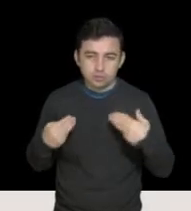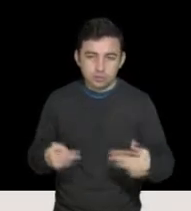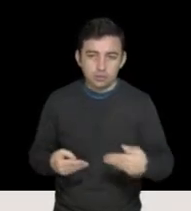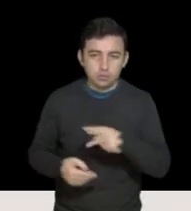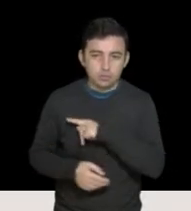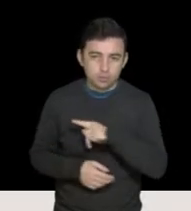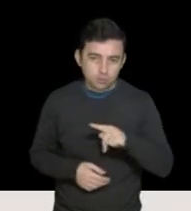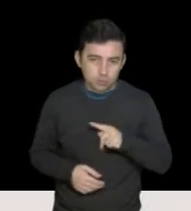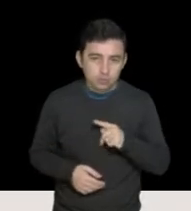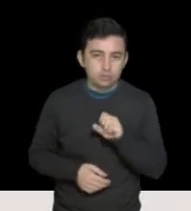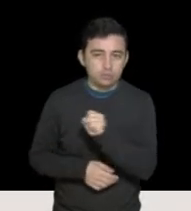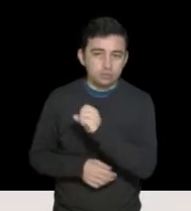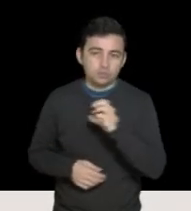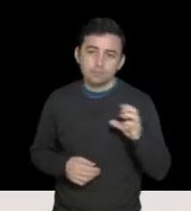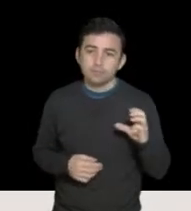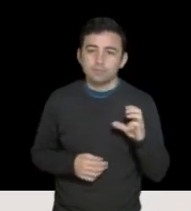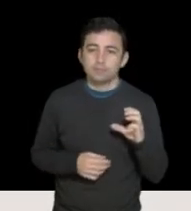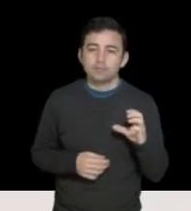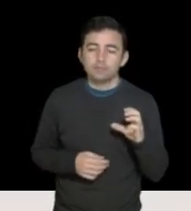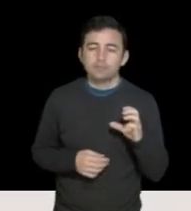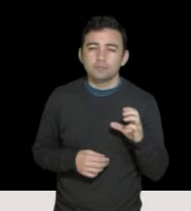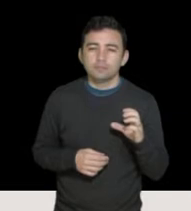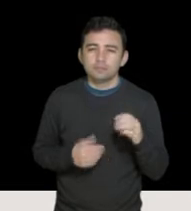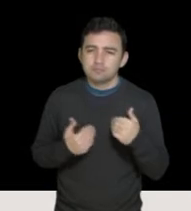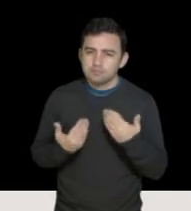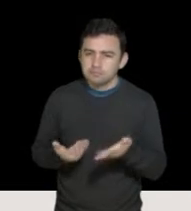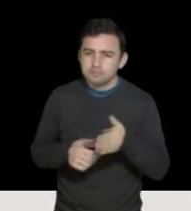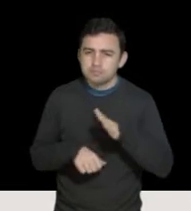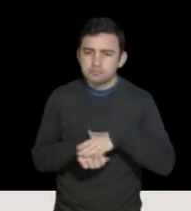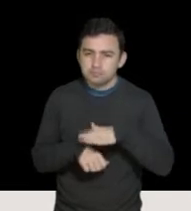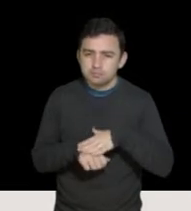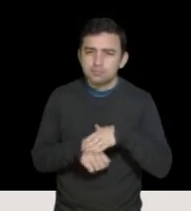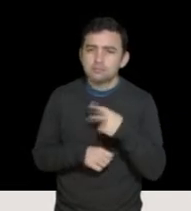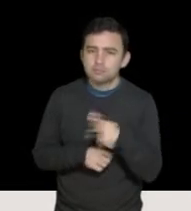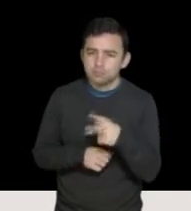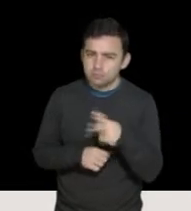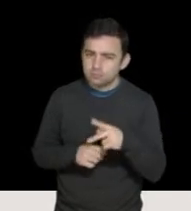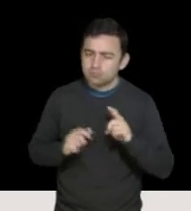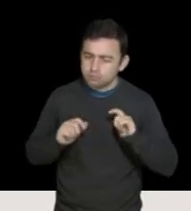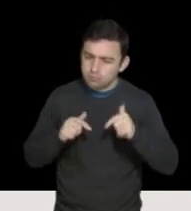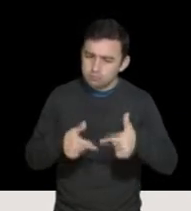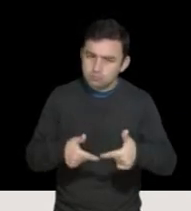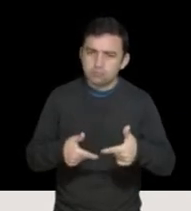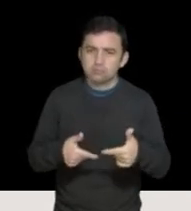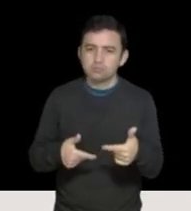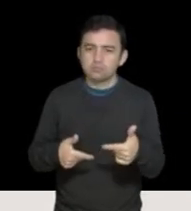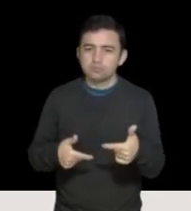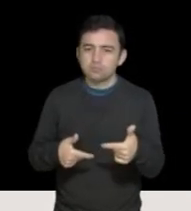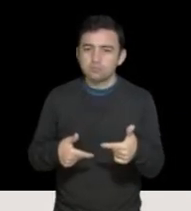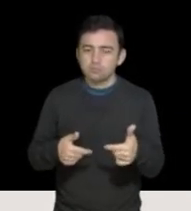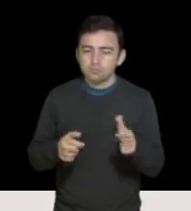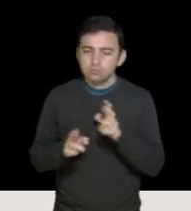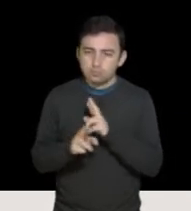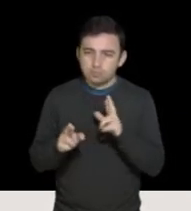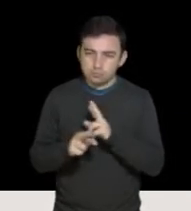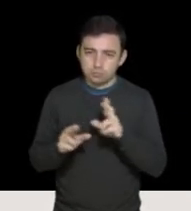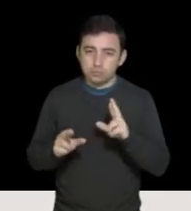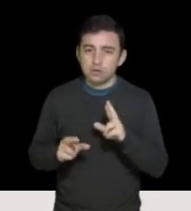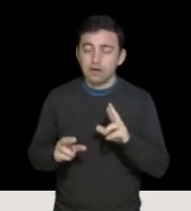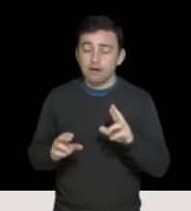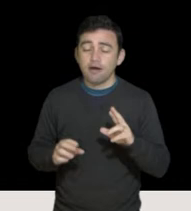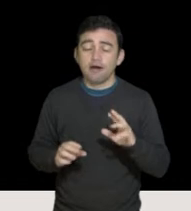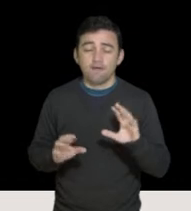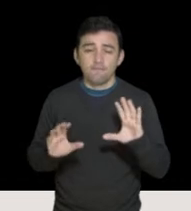Federal em Santa Catarina para que tome providências em relação às festas que estão ocorrendo